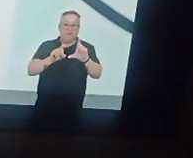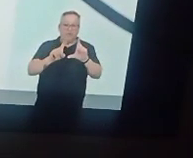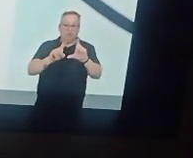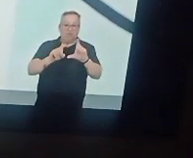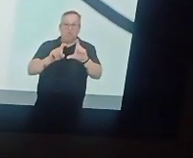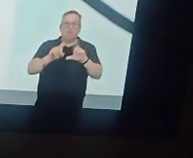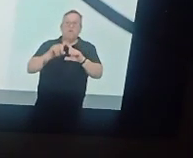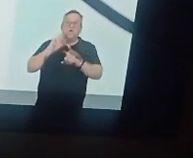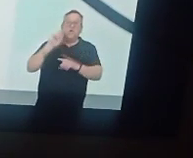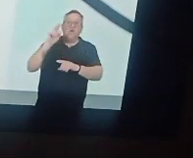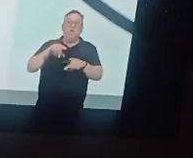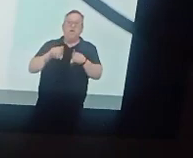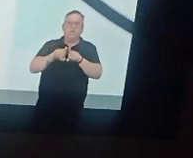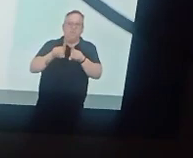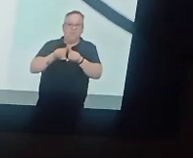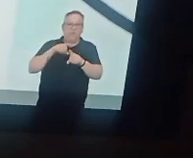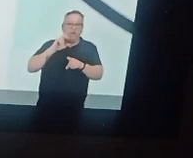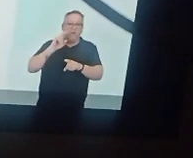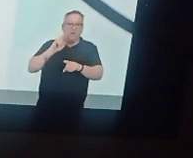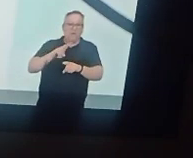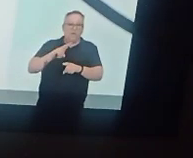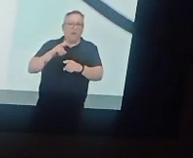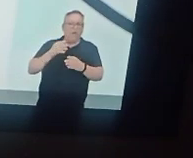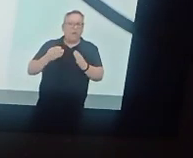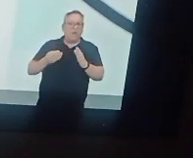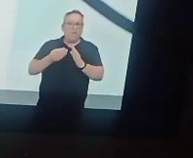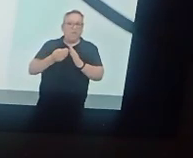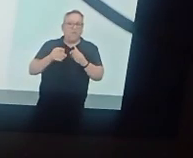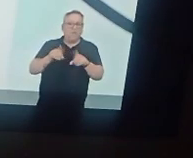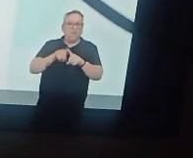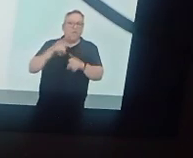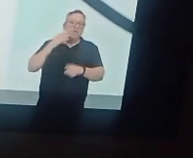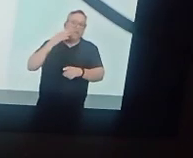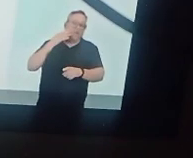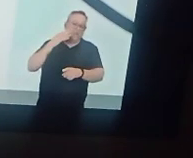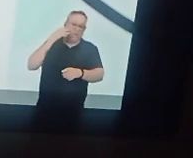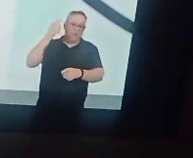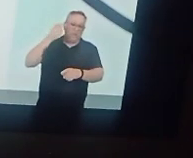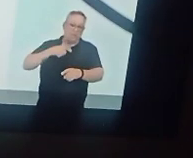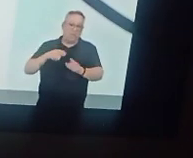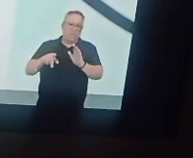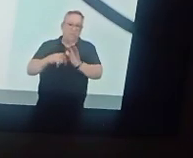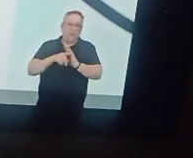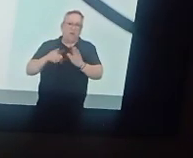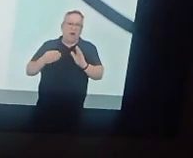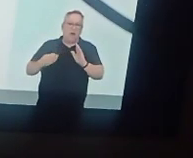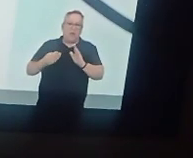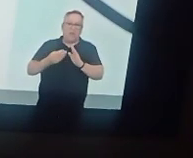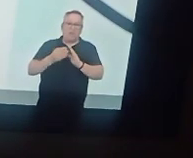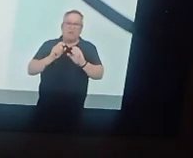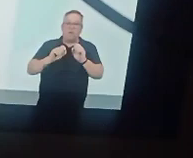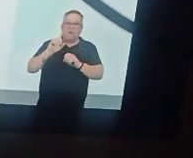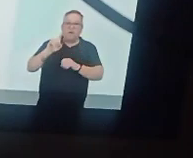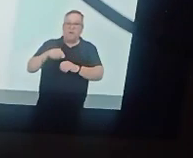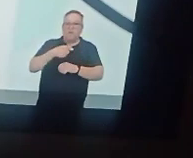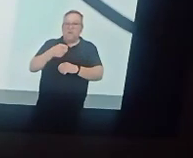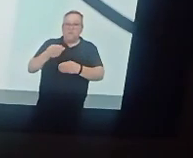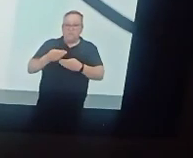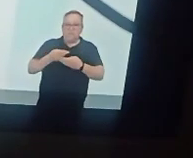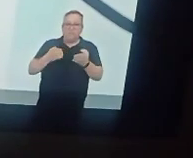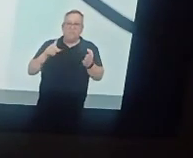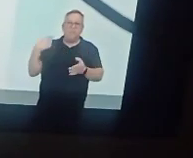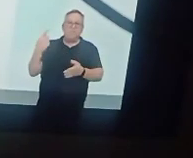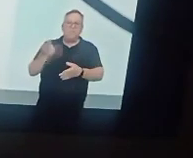de diretor, vice-diretor ou comissão de atribuição. Vocês sabem que o perfil comissão de atribuição, quem são? Vocês enviaram